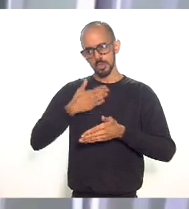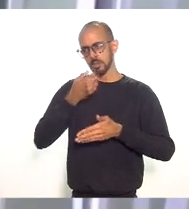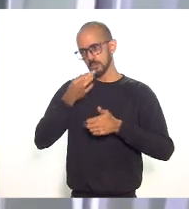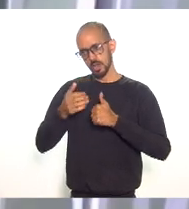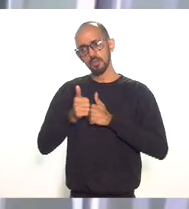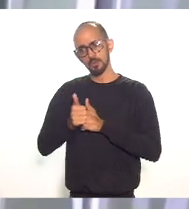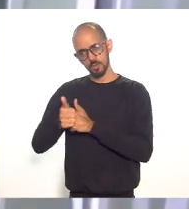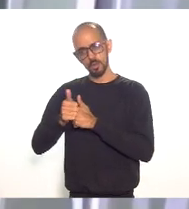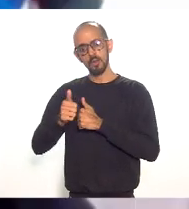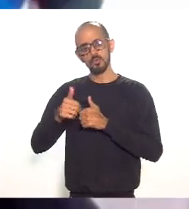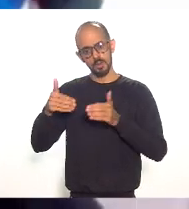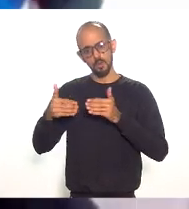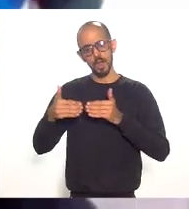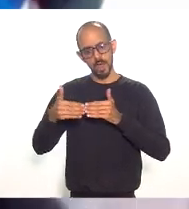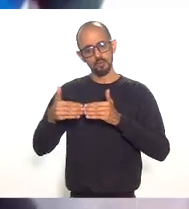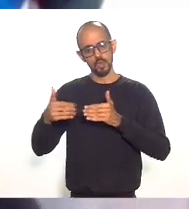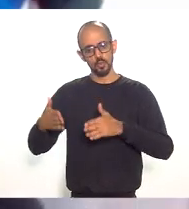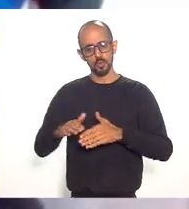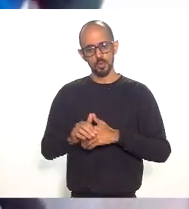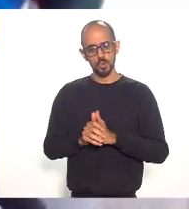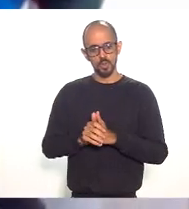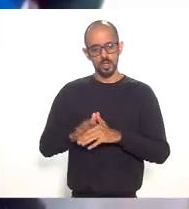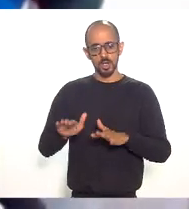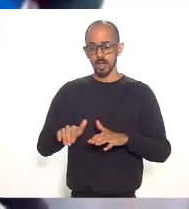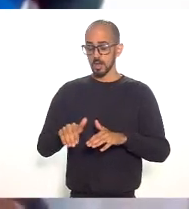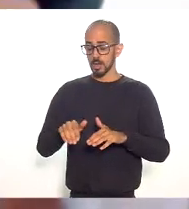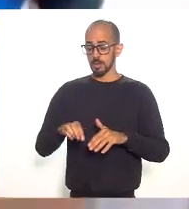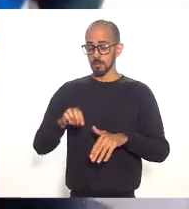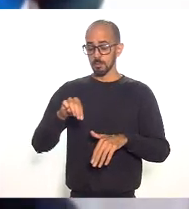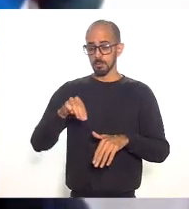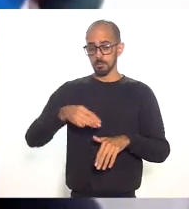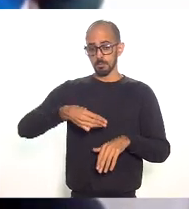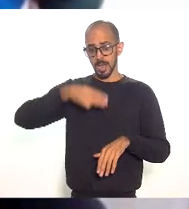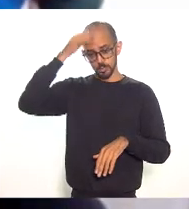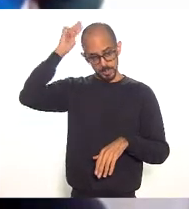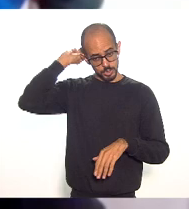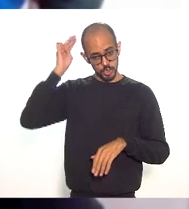favorável. Pela Comissão de Orçamento, deputado Márcio Pacheco.